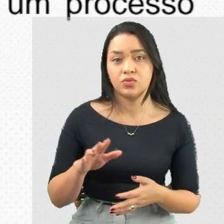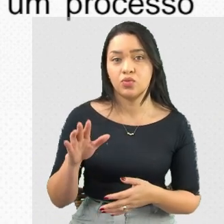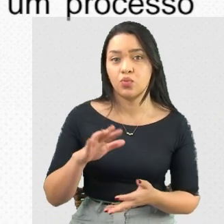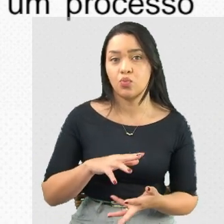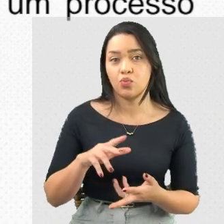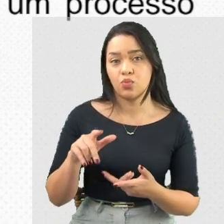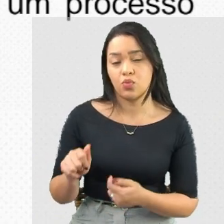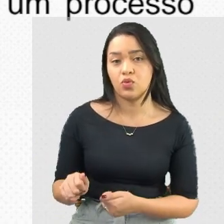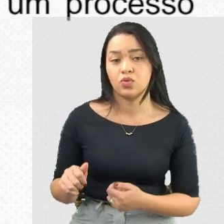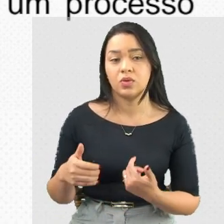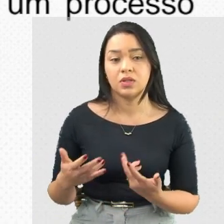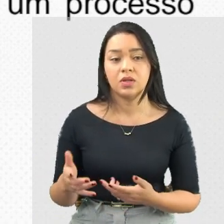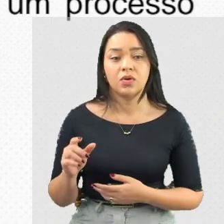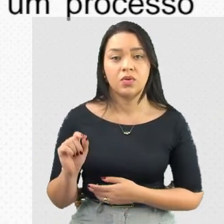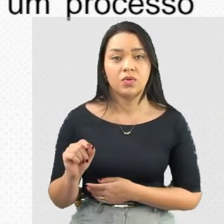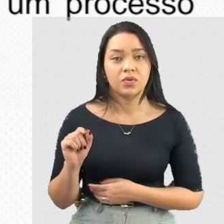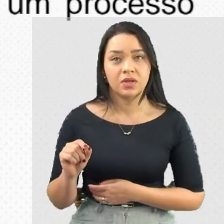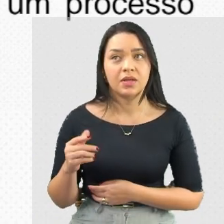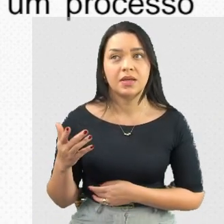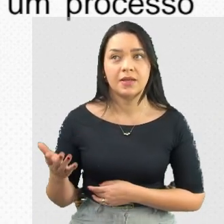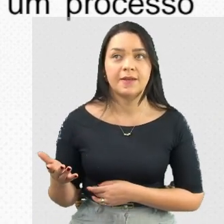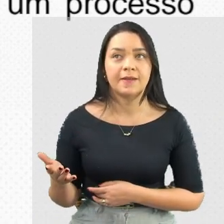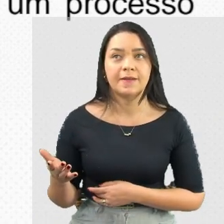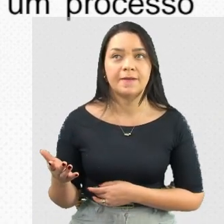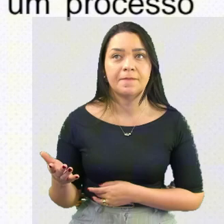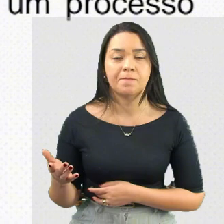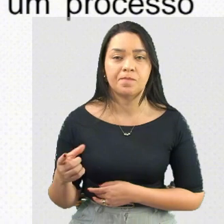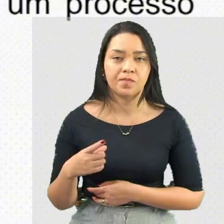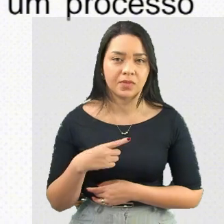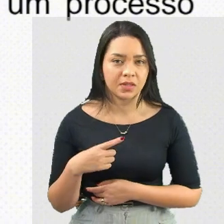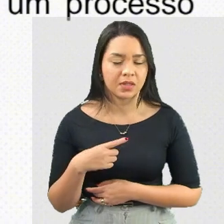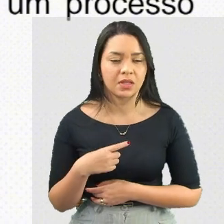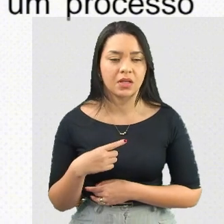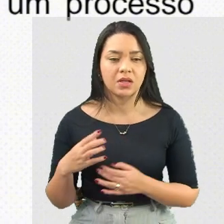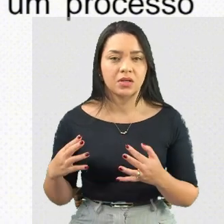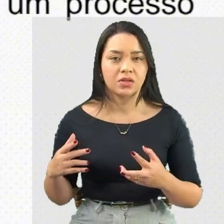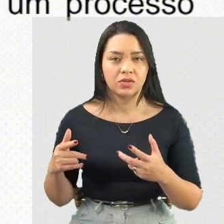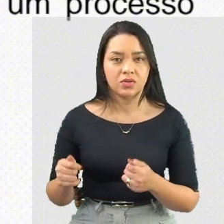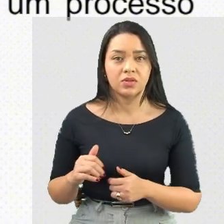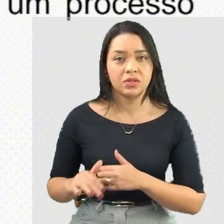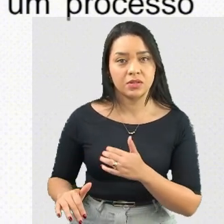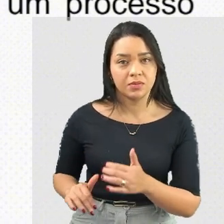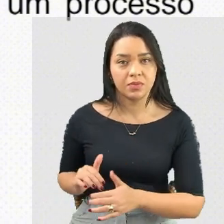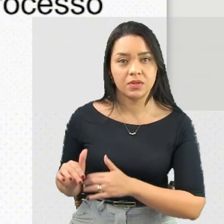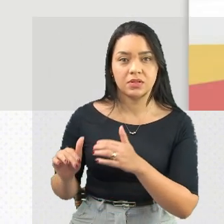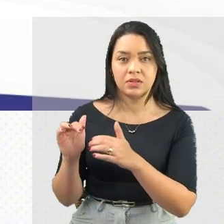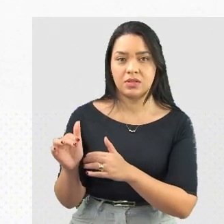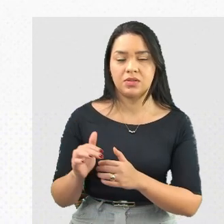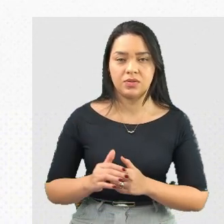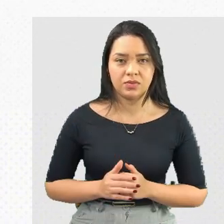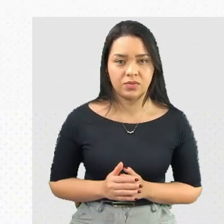Então, esse imigrante, ele acaba sendo alvo, né, de todos esses processos.